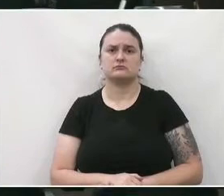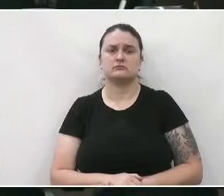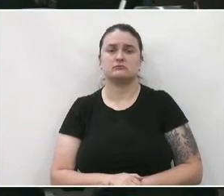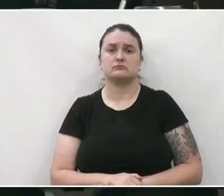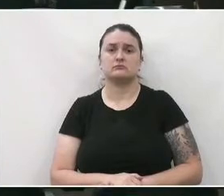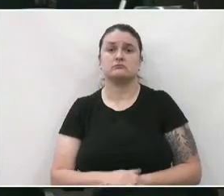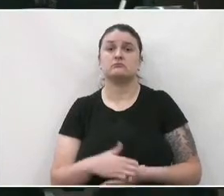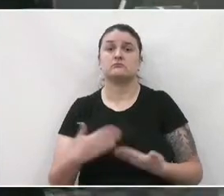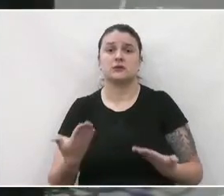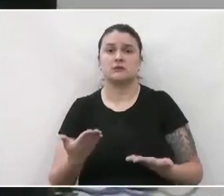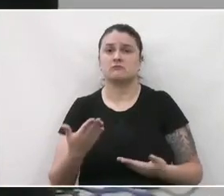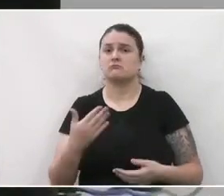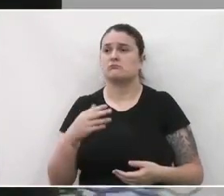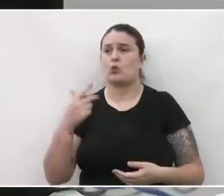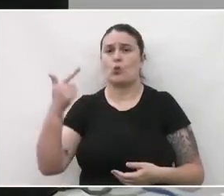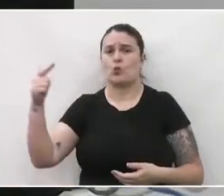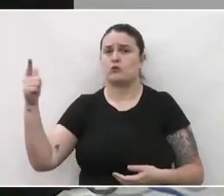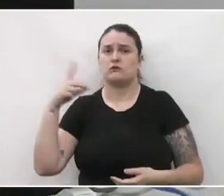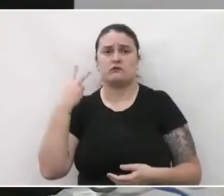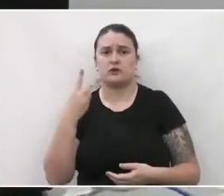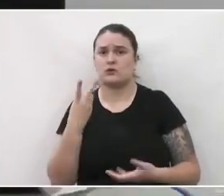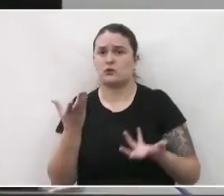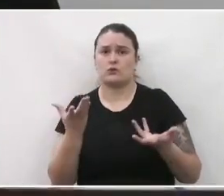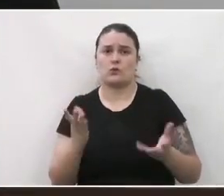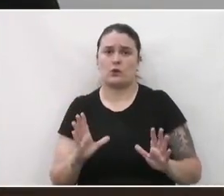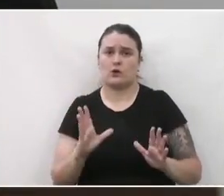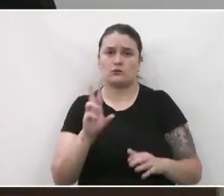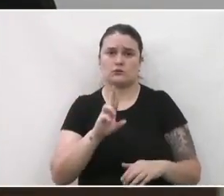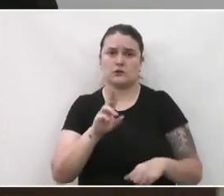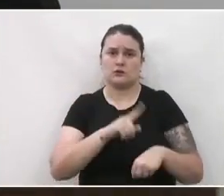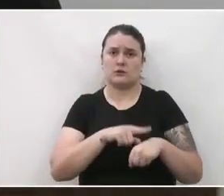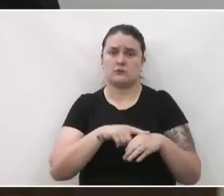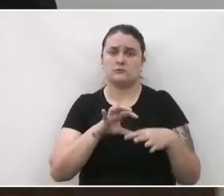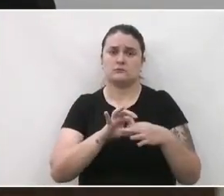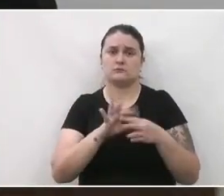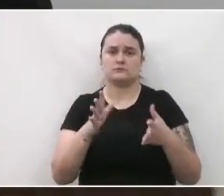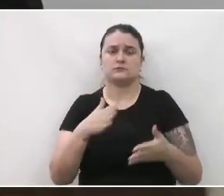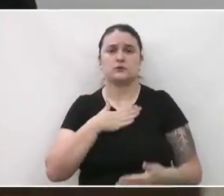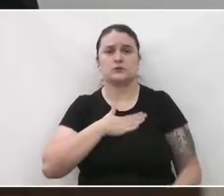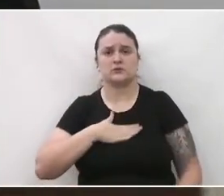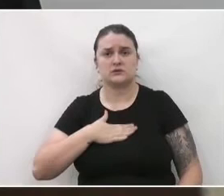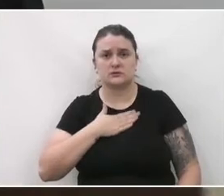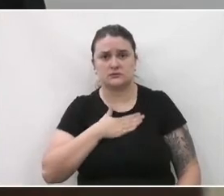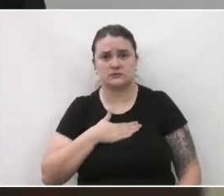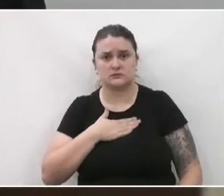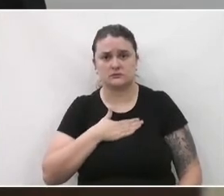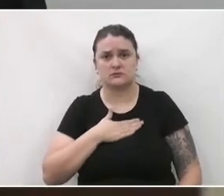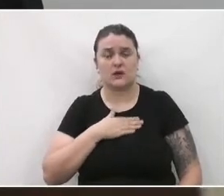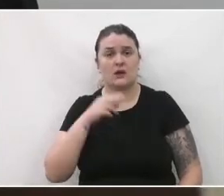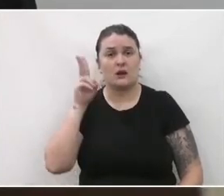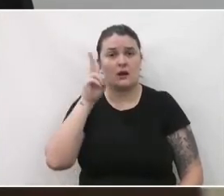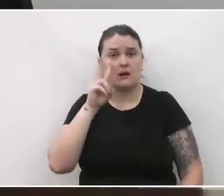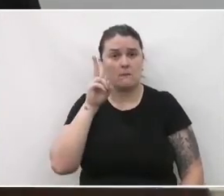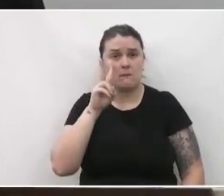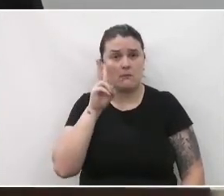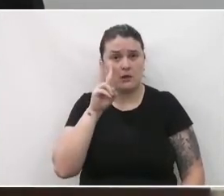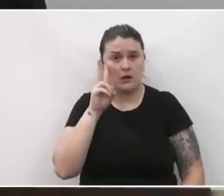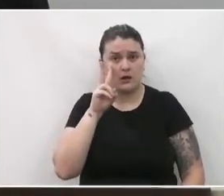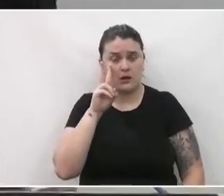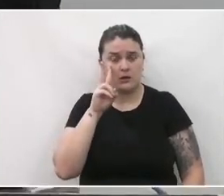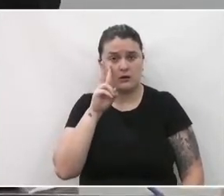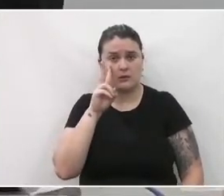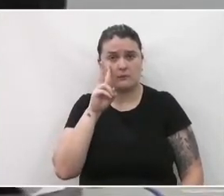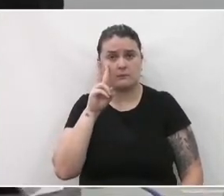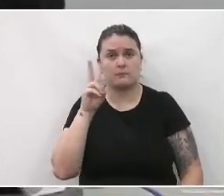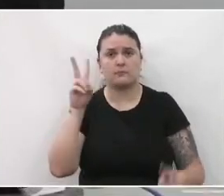Bem, nenhum vereador mais fazendo uso da palavra. Gostaria aqui de lembrá-los a